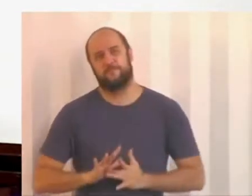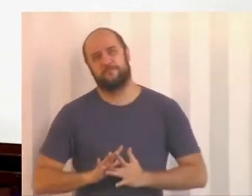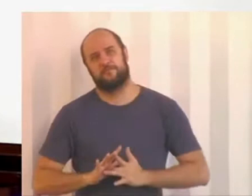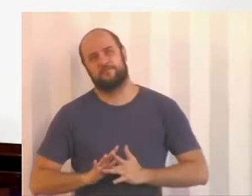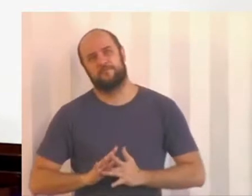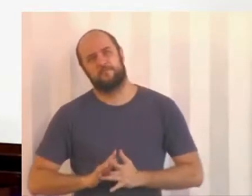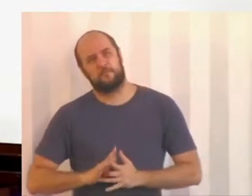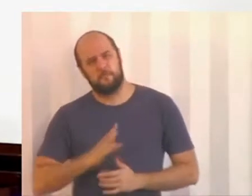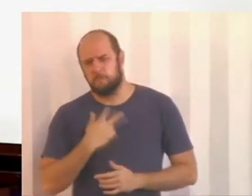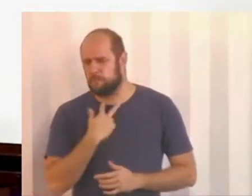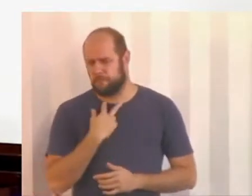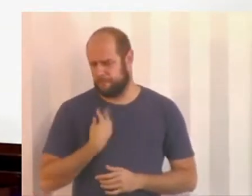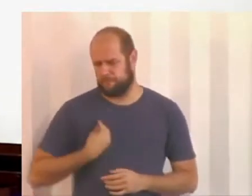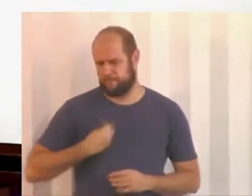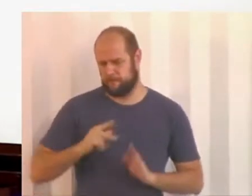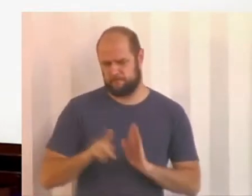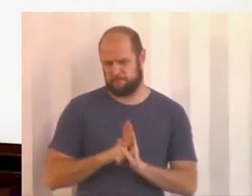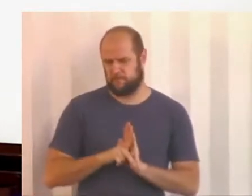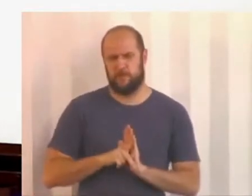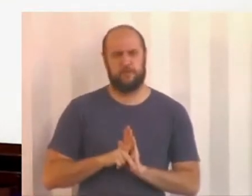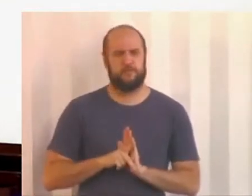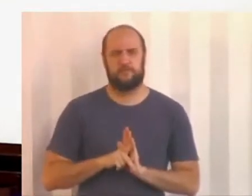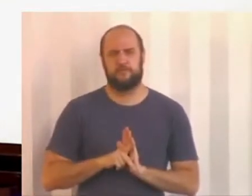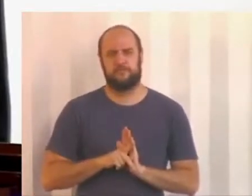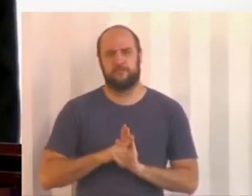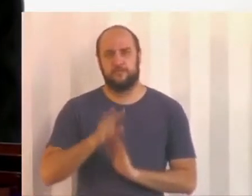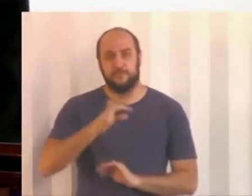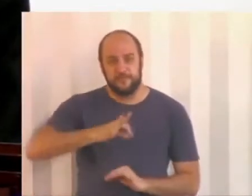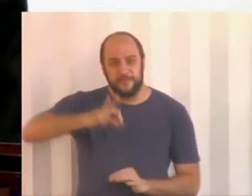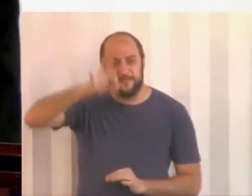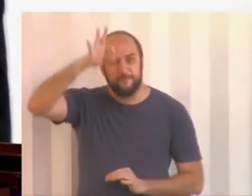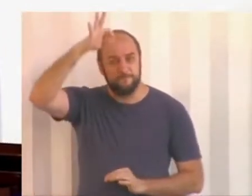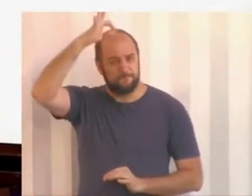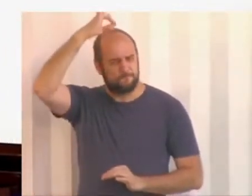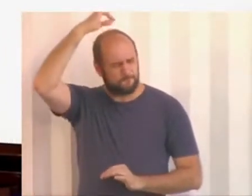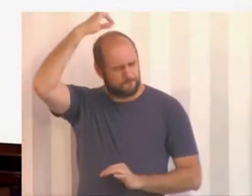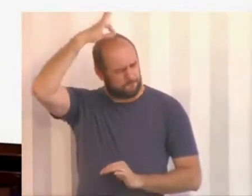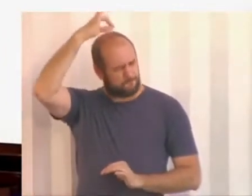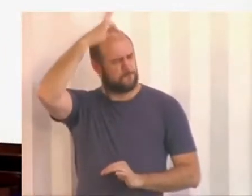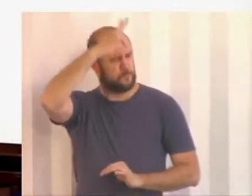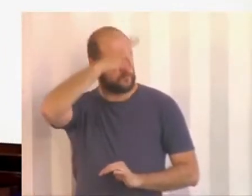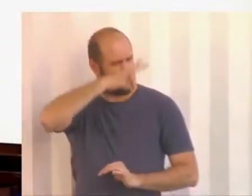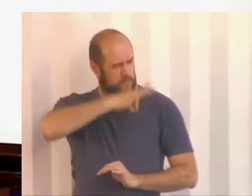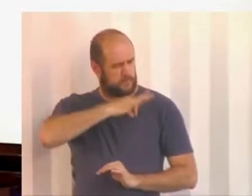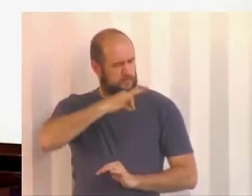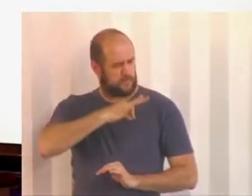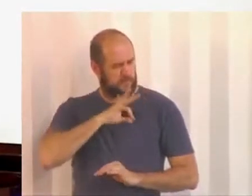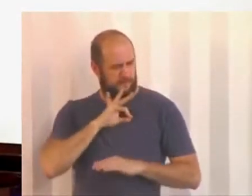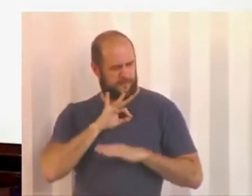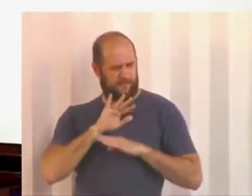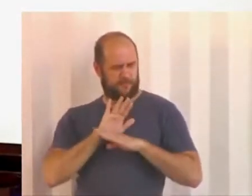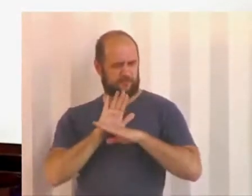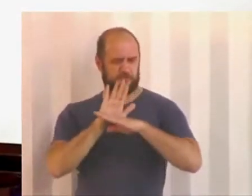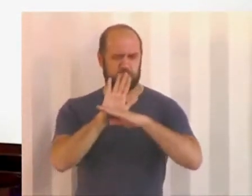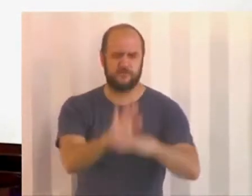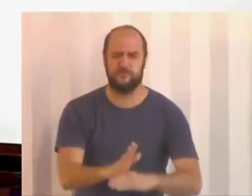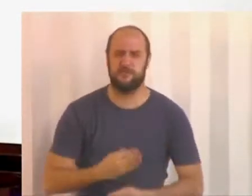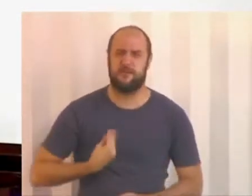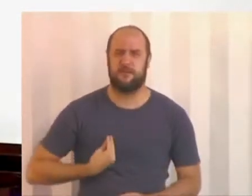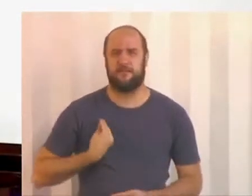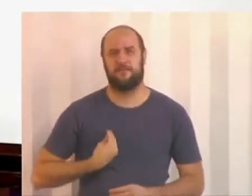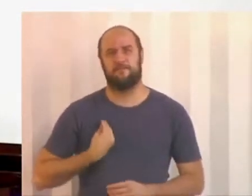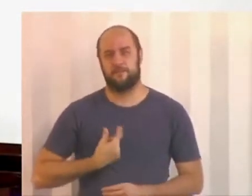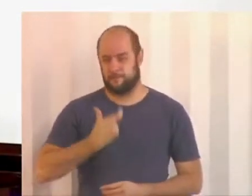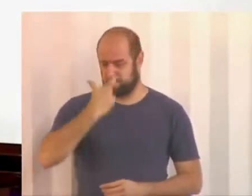não vivemos para nós mesmos. É o Espírito que habita em nós que nos ajuda a viver